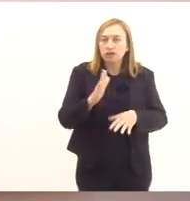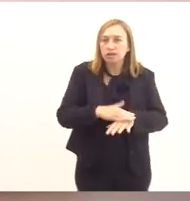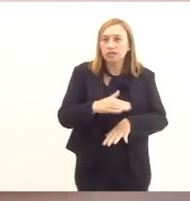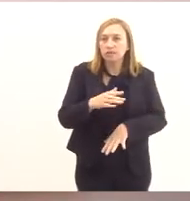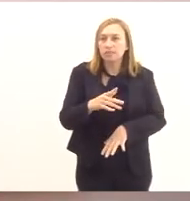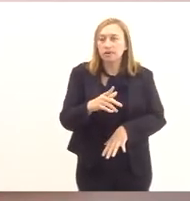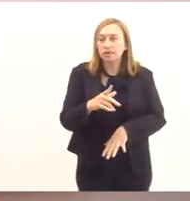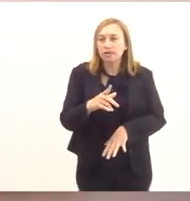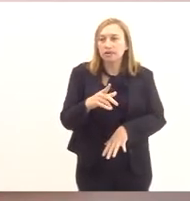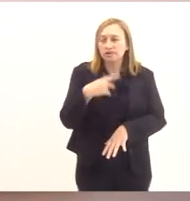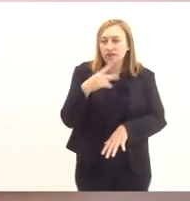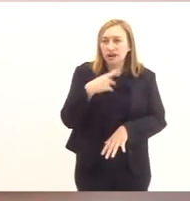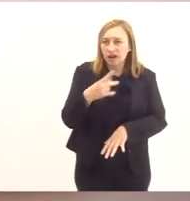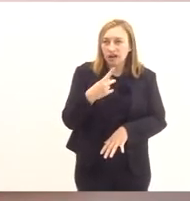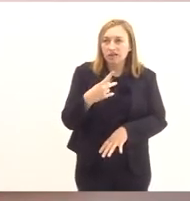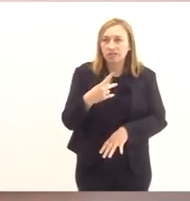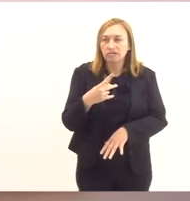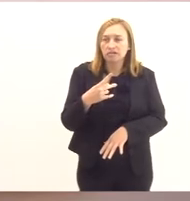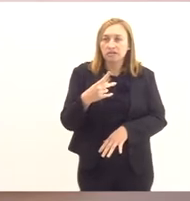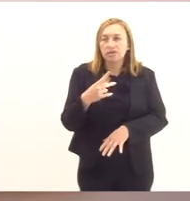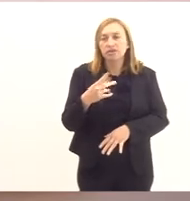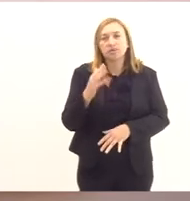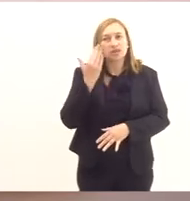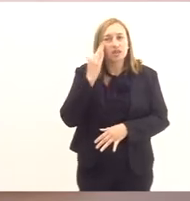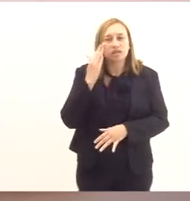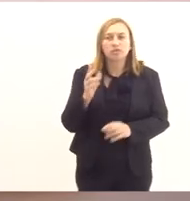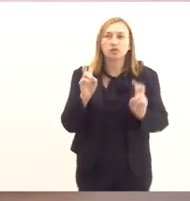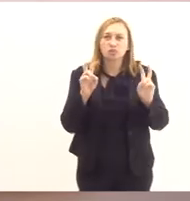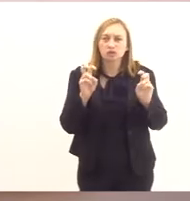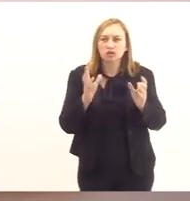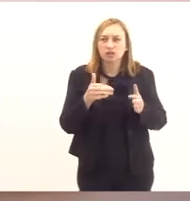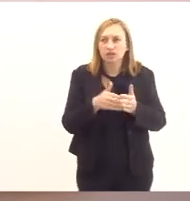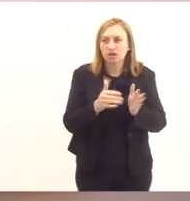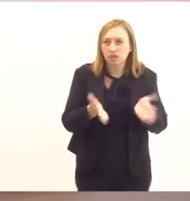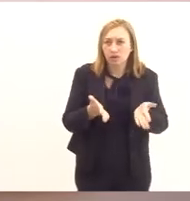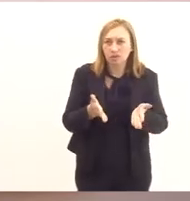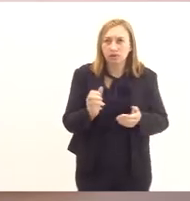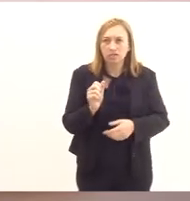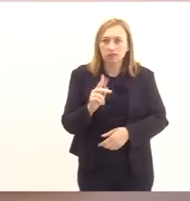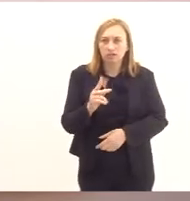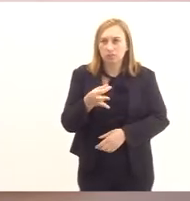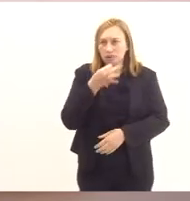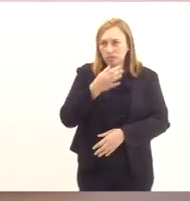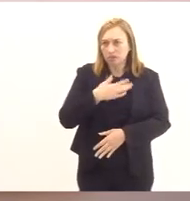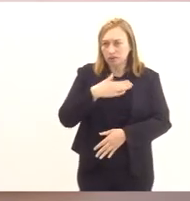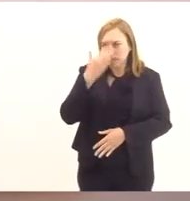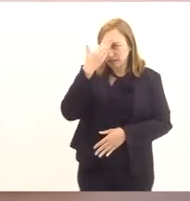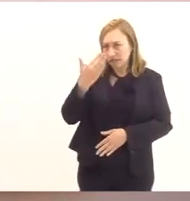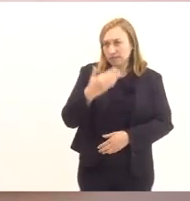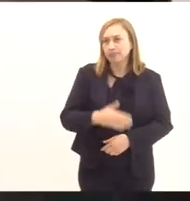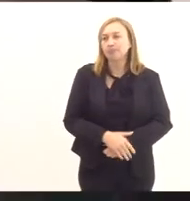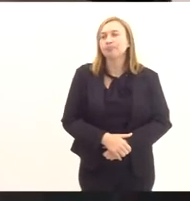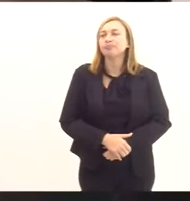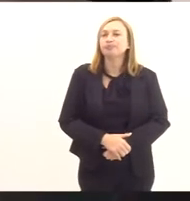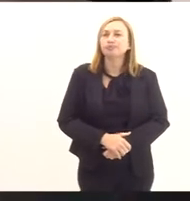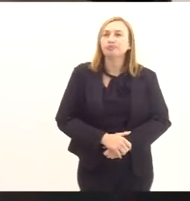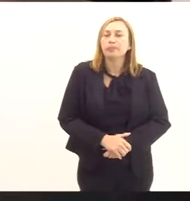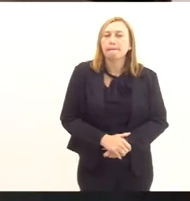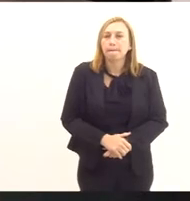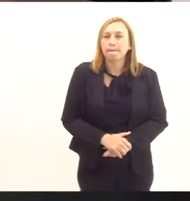melhor juízo da situação até agora tá essa é minha opinião obrigada